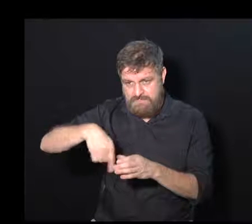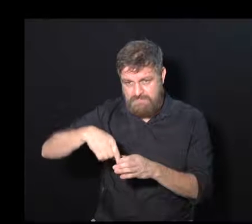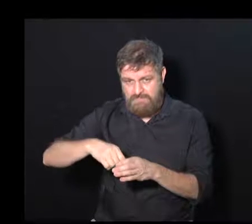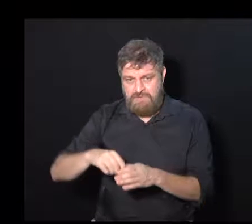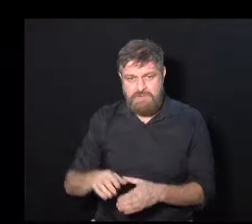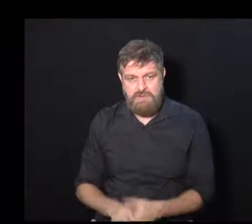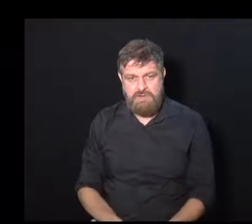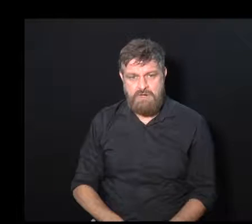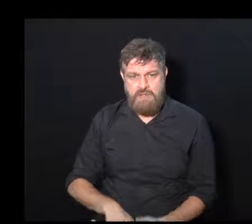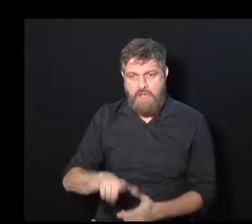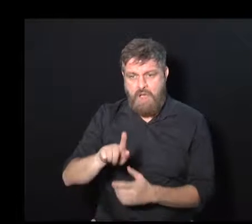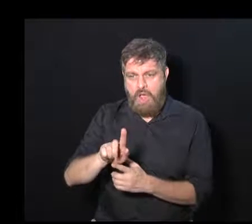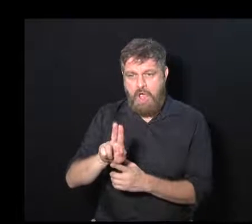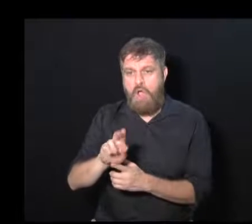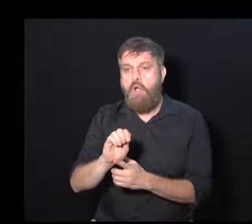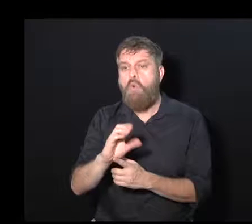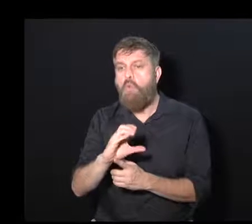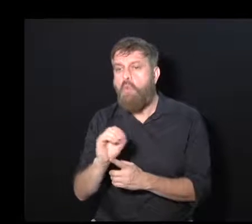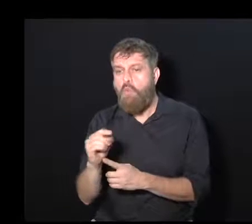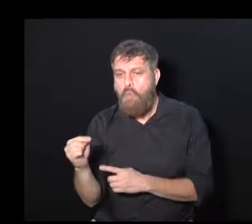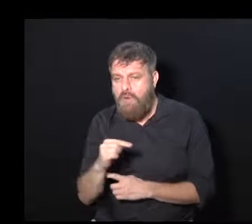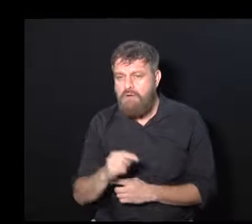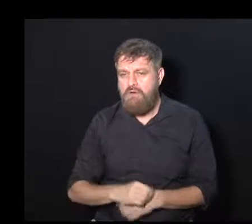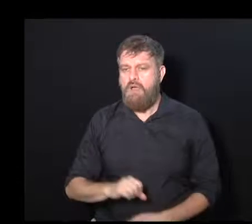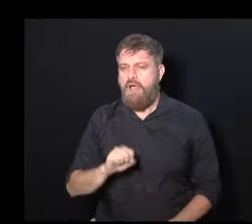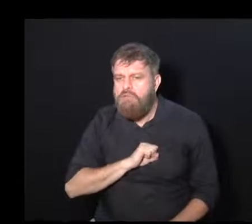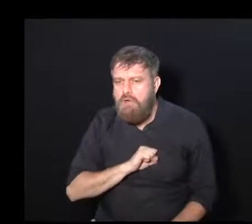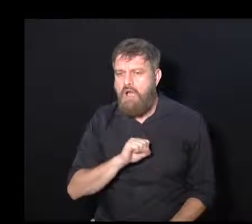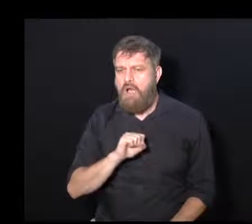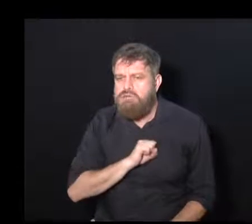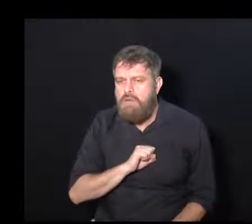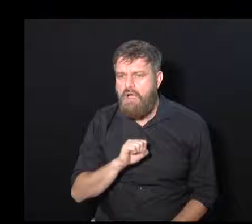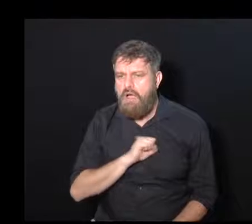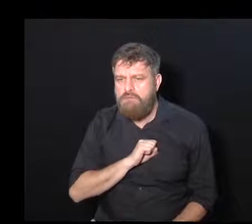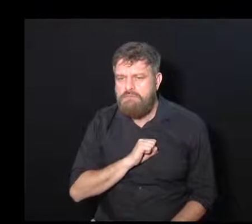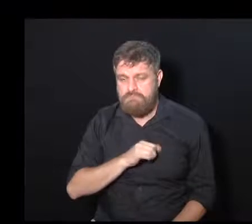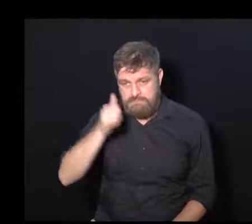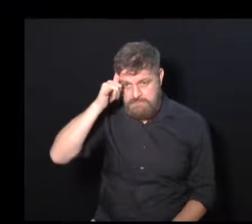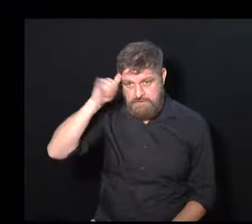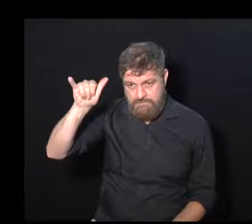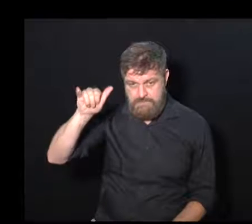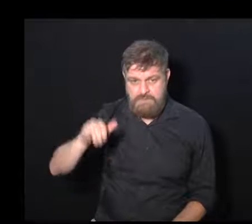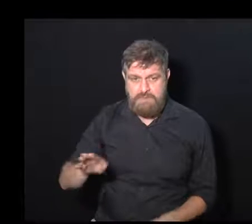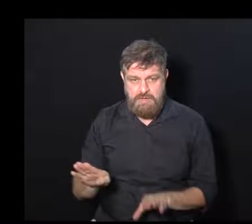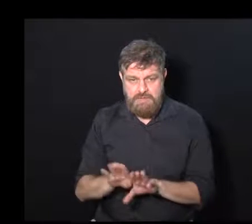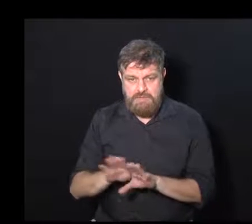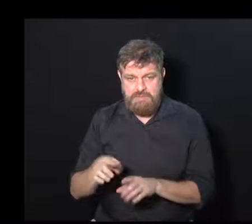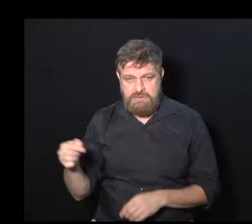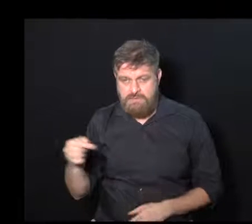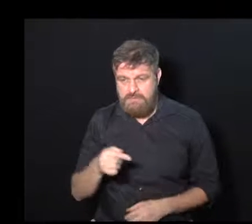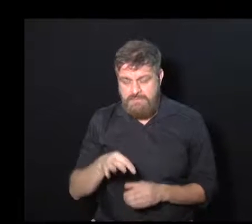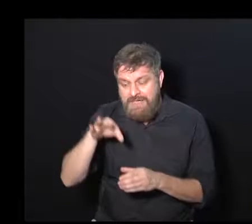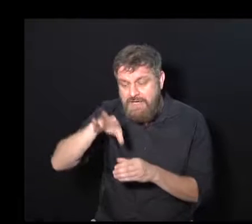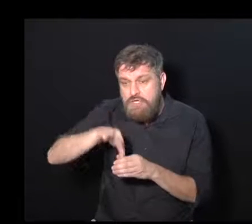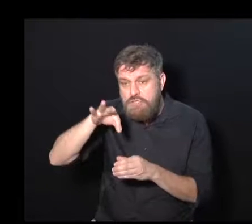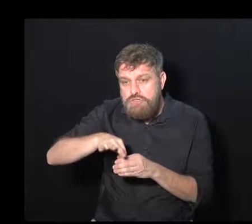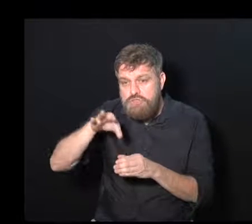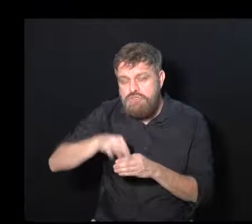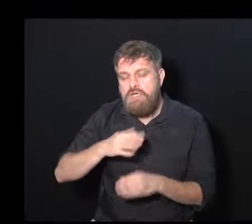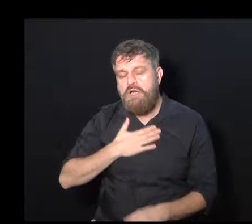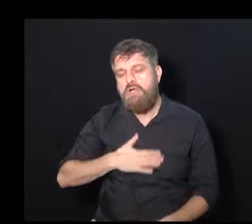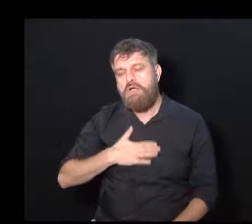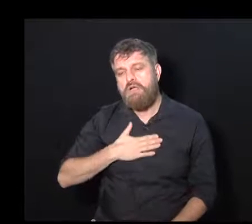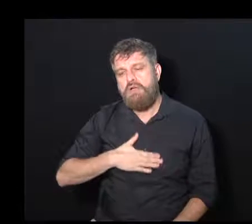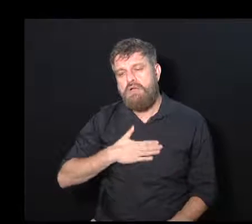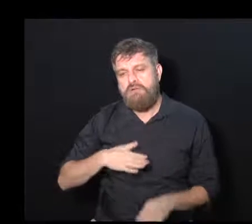o único antitussígeno que a gente tem na rede, e os chás de camomila,